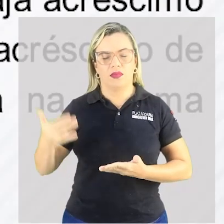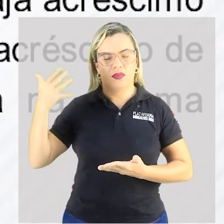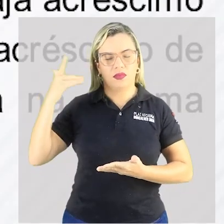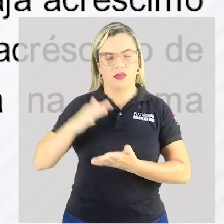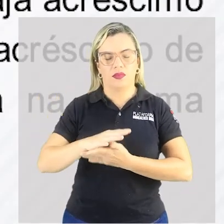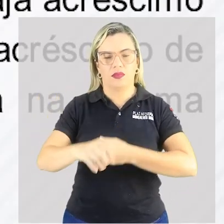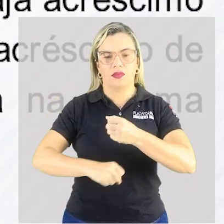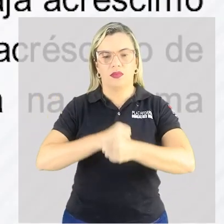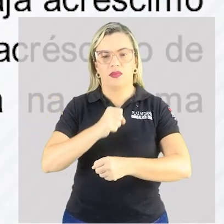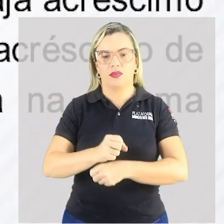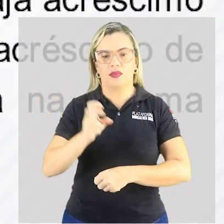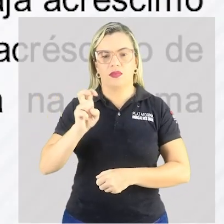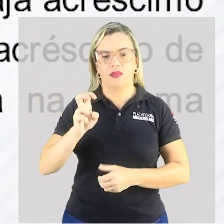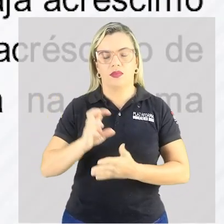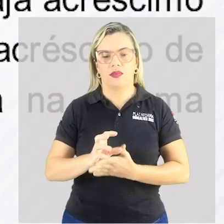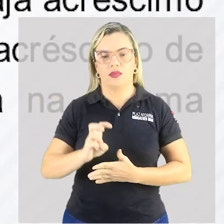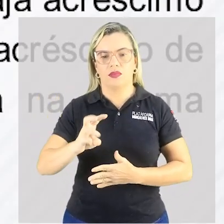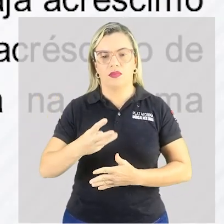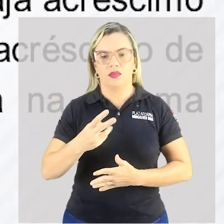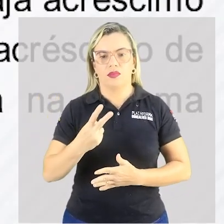Nos últimos 5 anos,